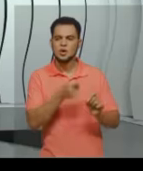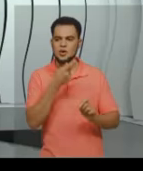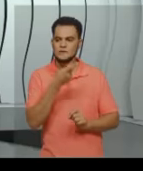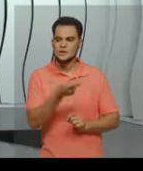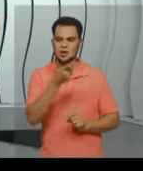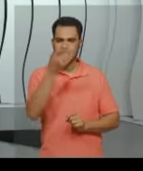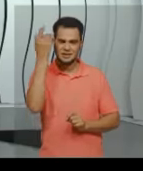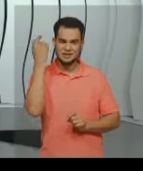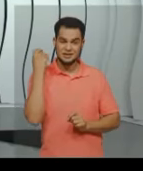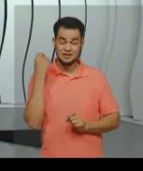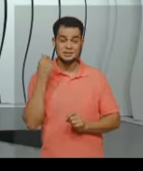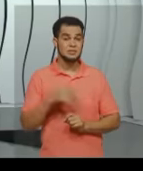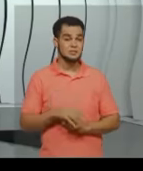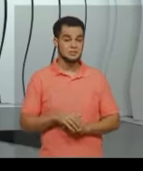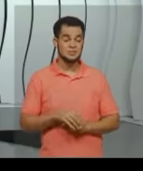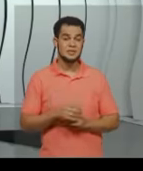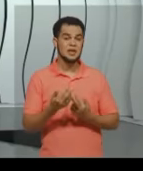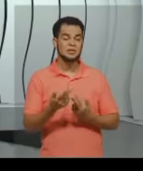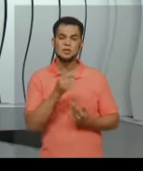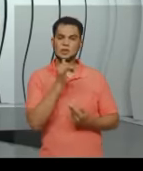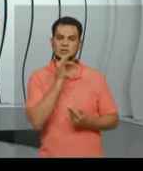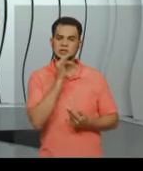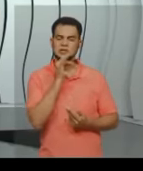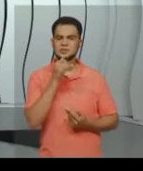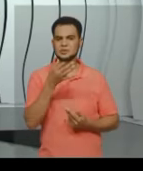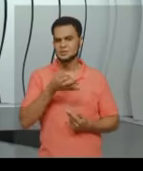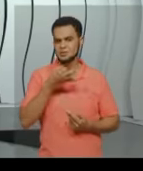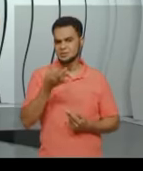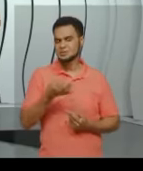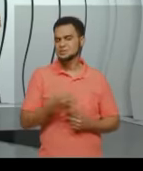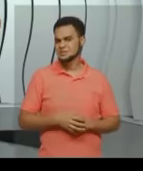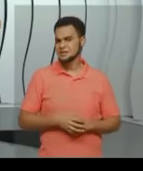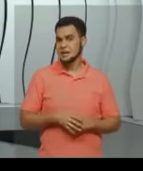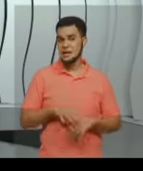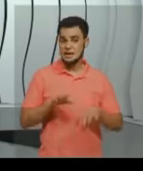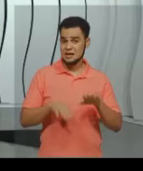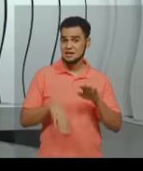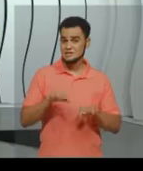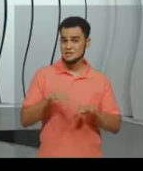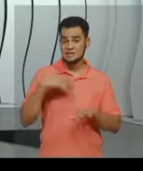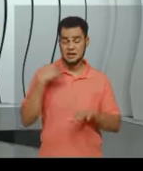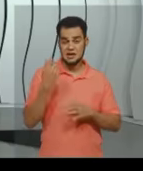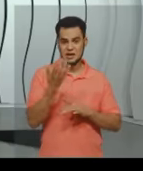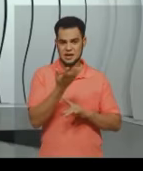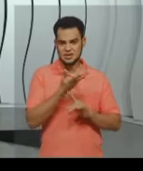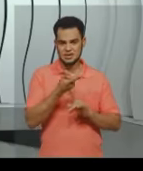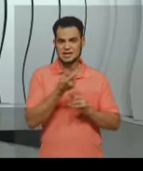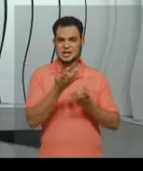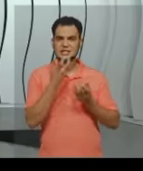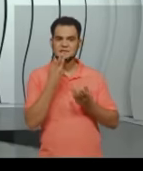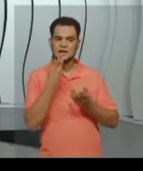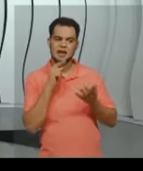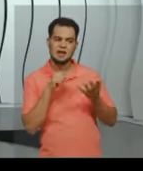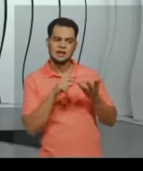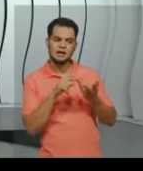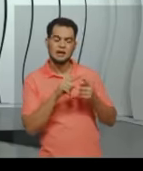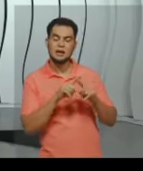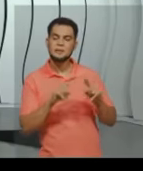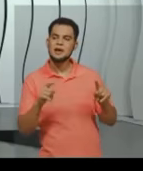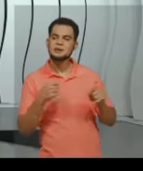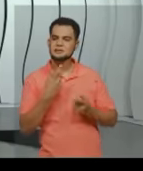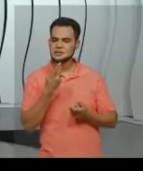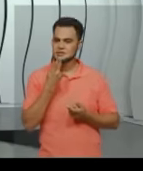poema vai além disso, como a música. O artista quis dizer aquilo, mas eu interpretei outra coisa. Então a interpretação é